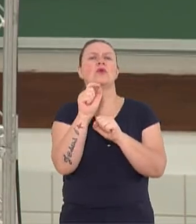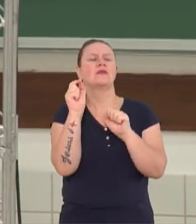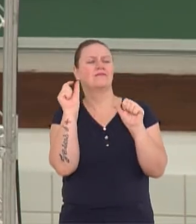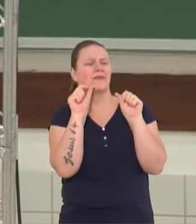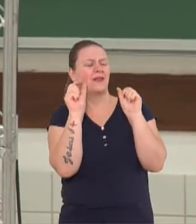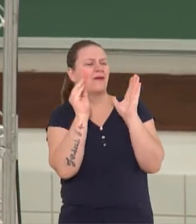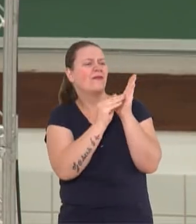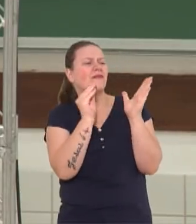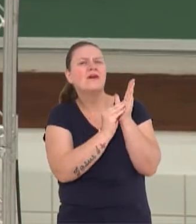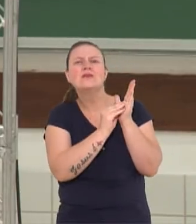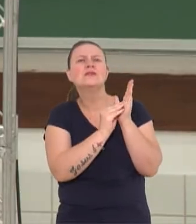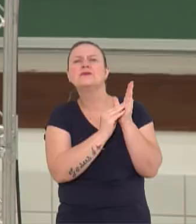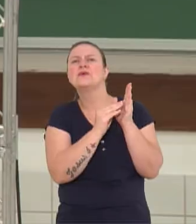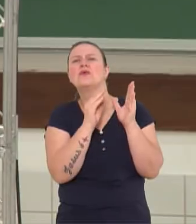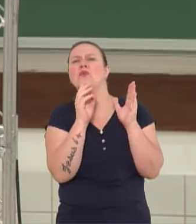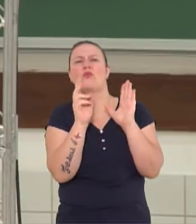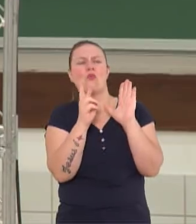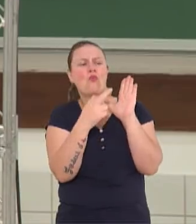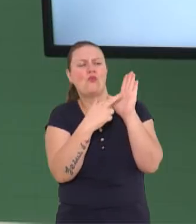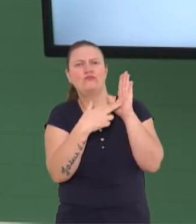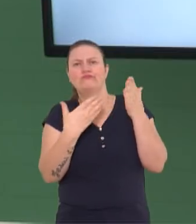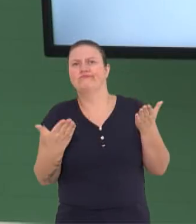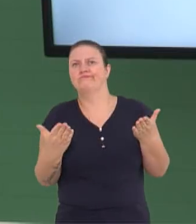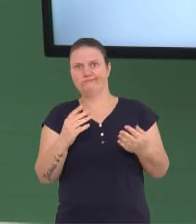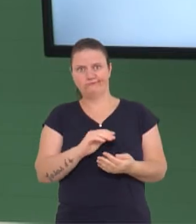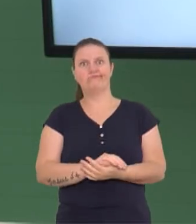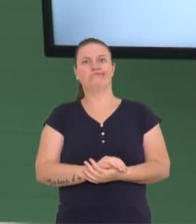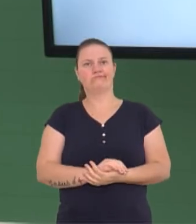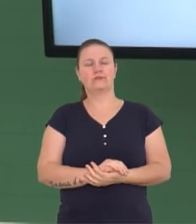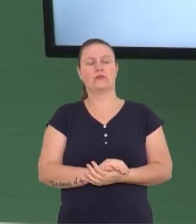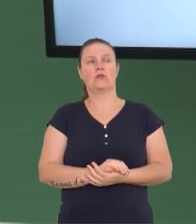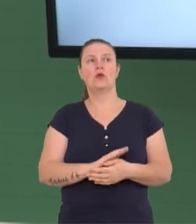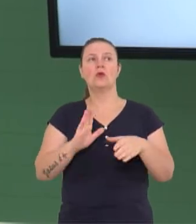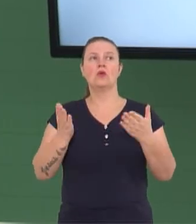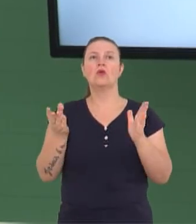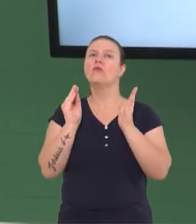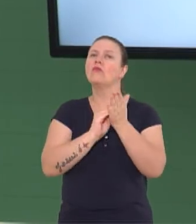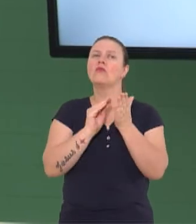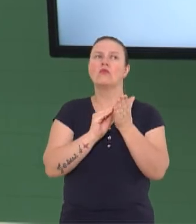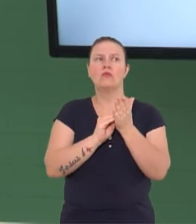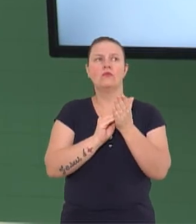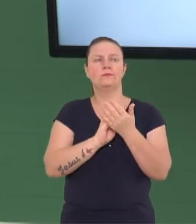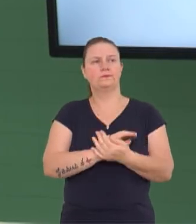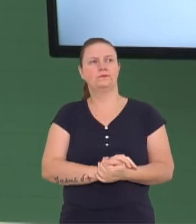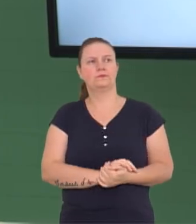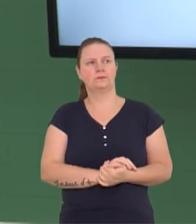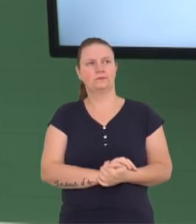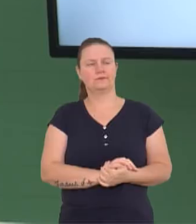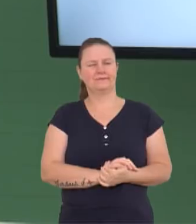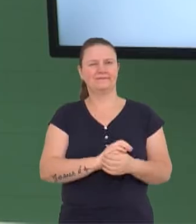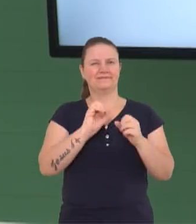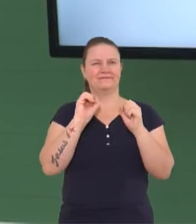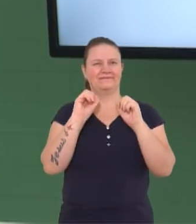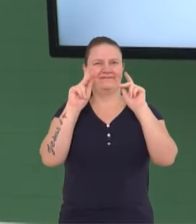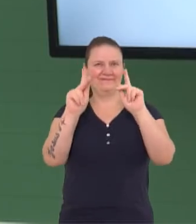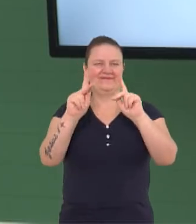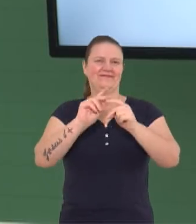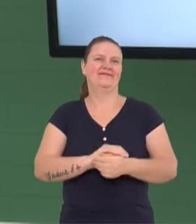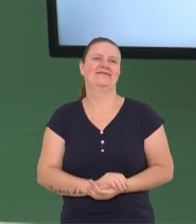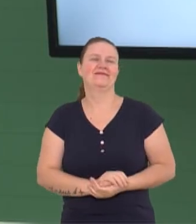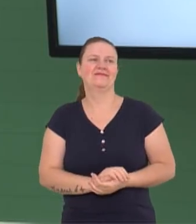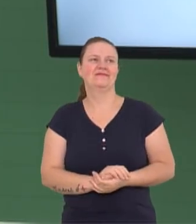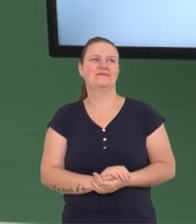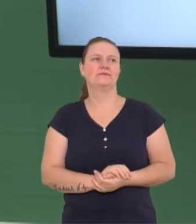falta para que ele pinte a parede toda? Bom, quanto falta? Muito bem.